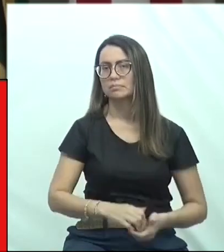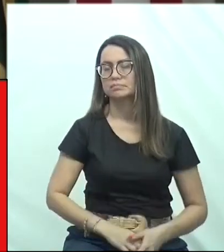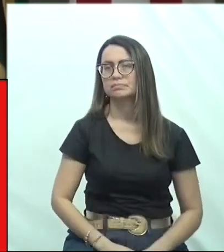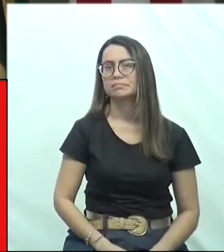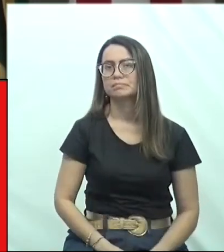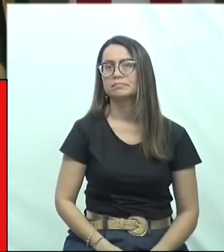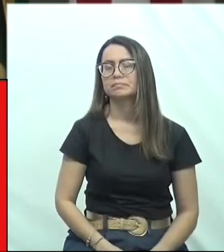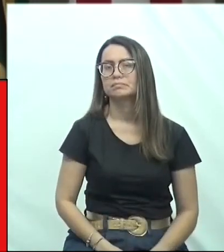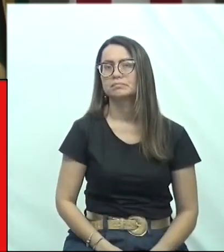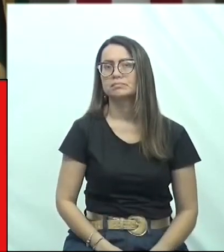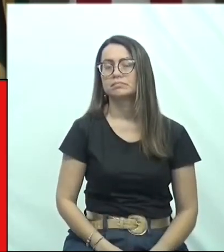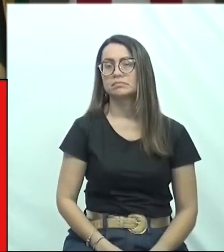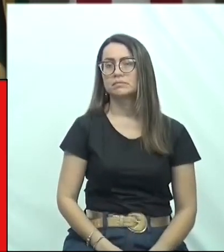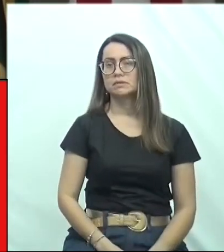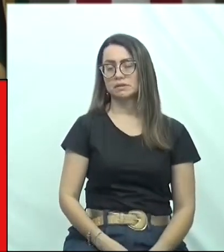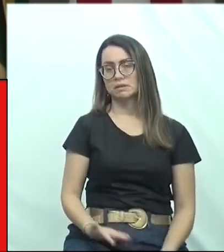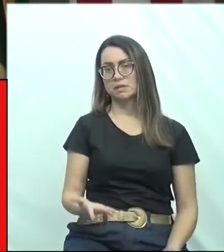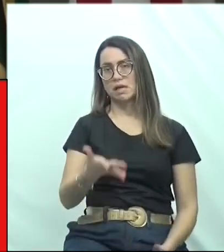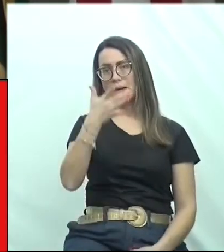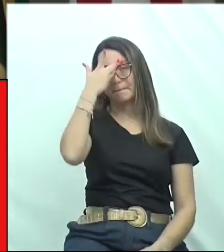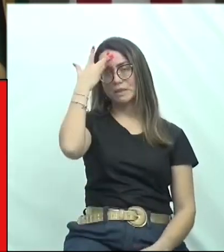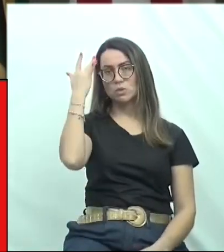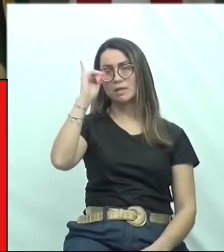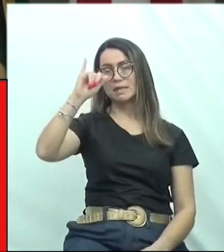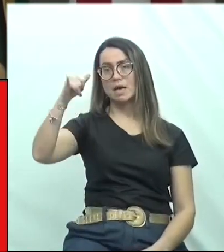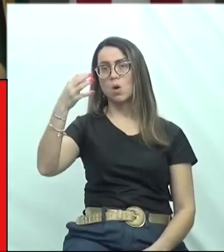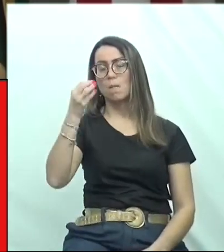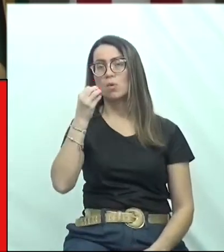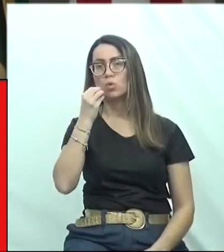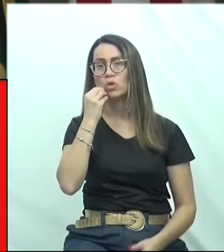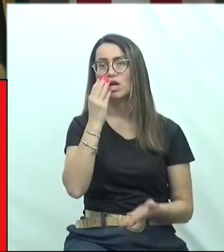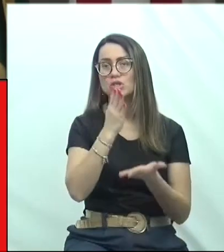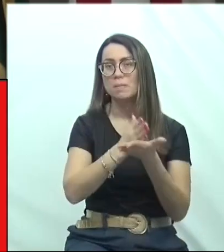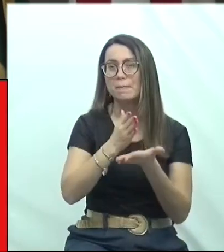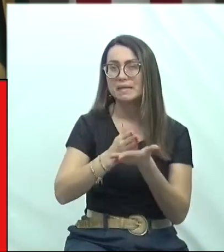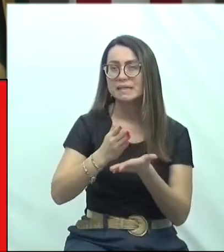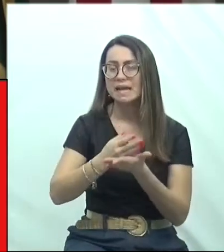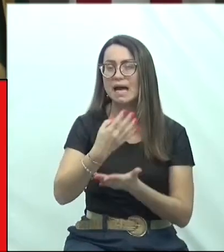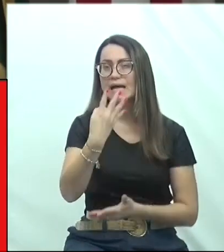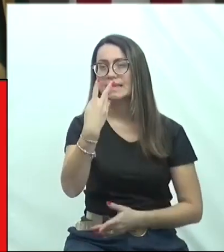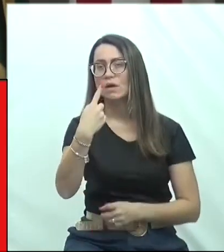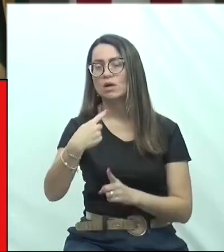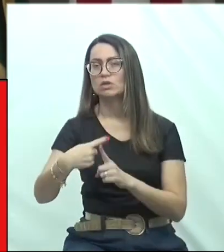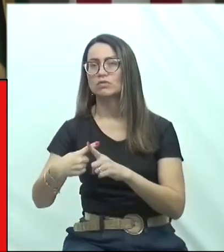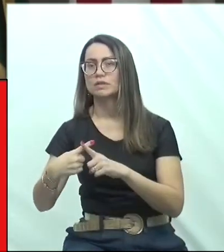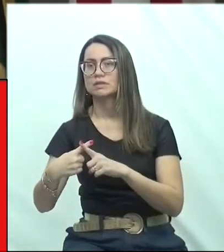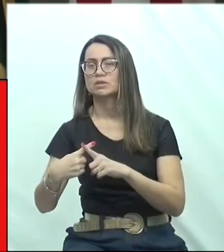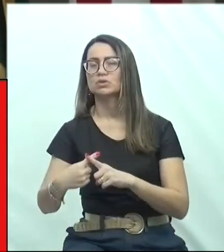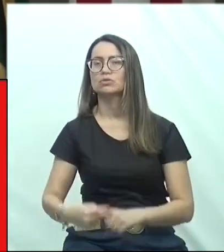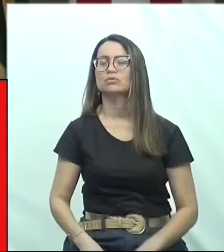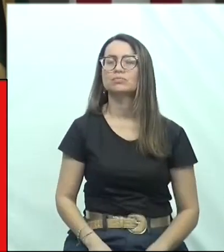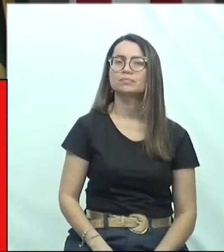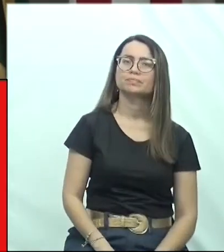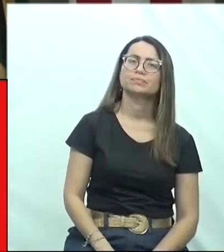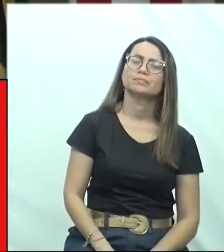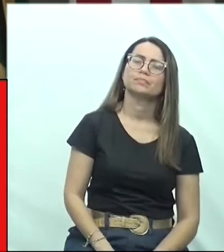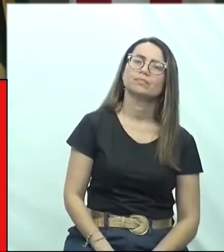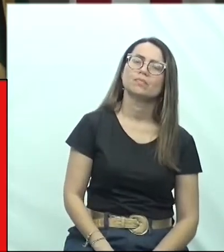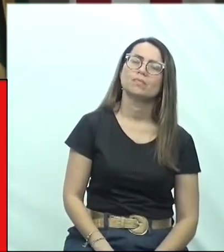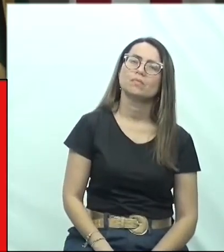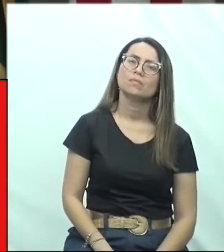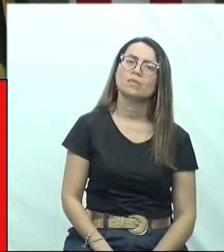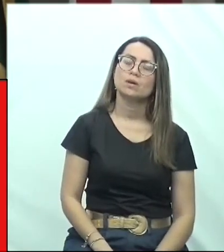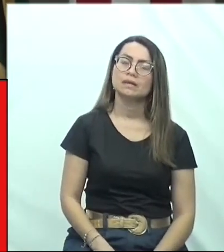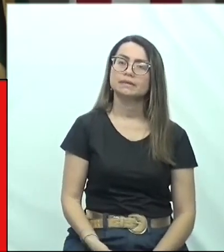tem a oportunidade de parcelar em até 4 vezes. Então, o ano passado foi 90 e uma única vez, e